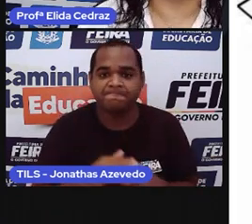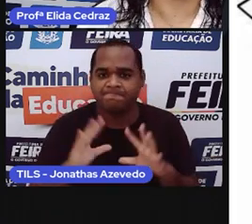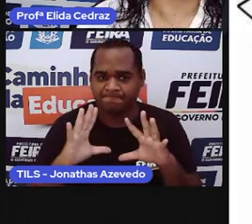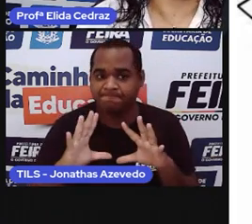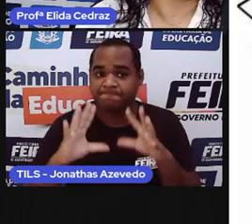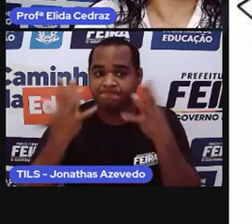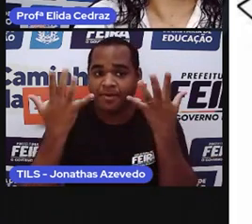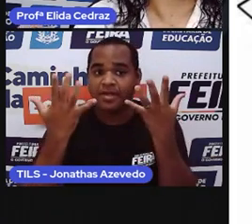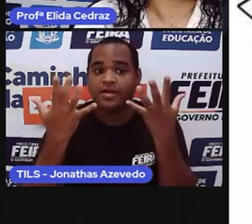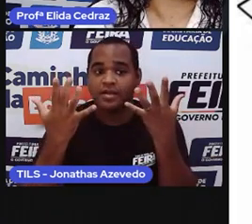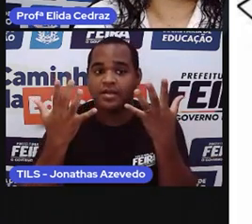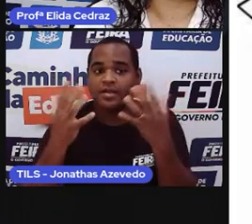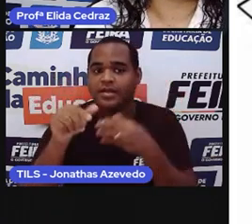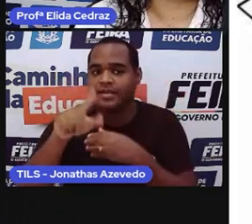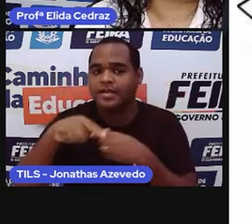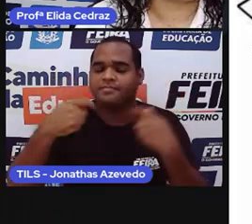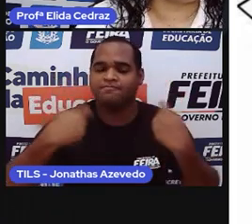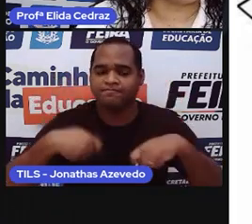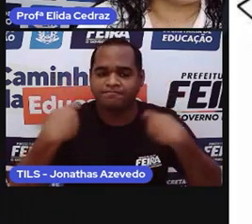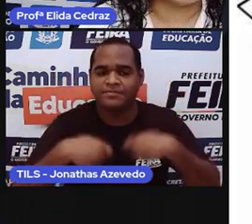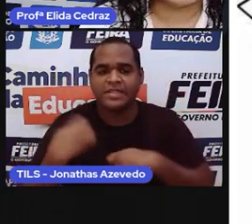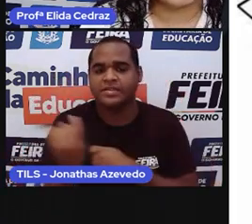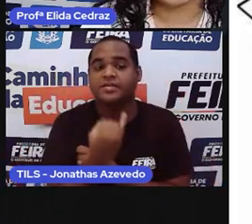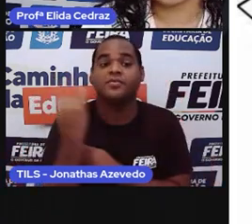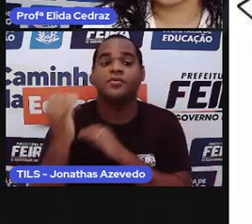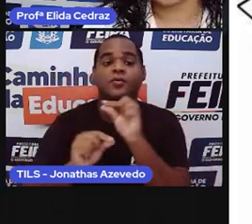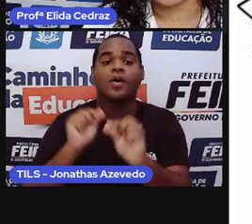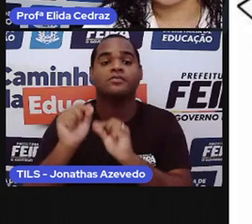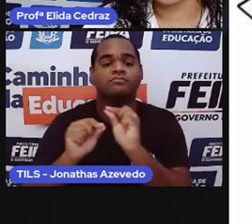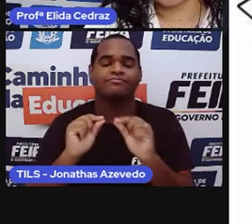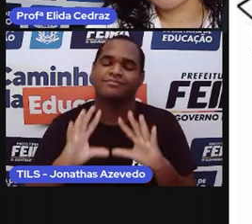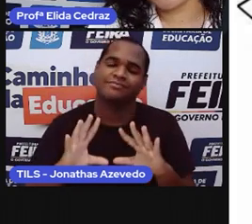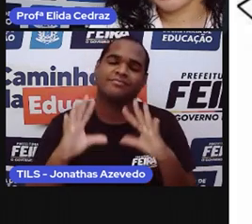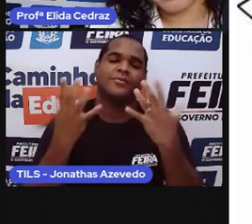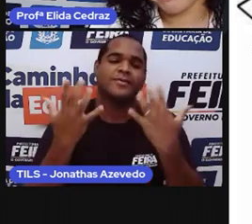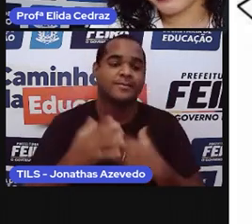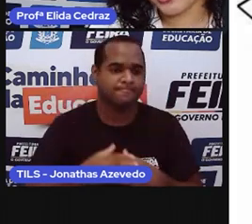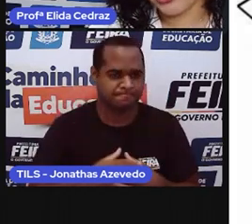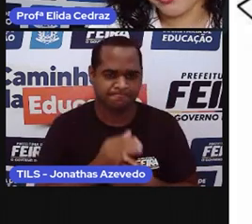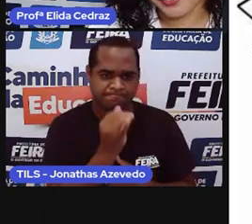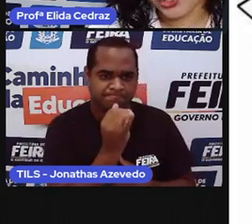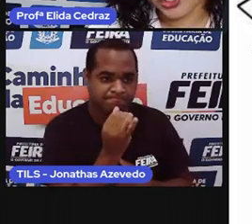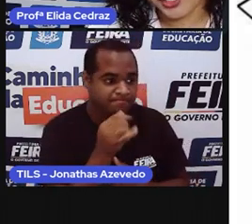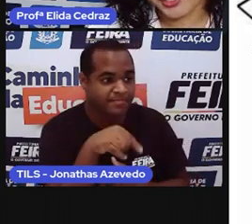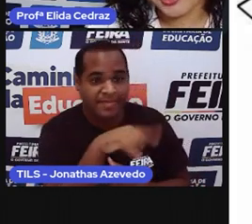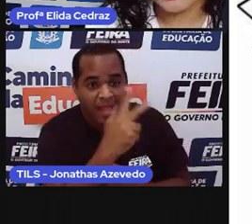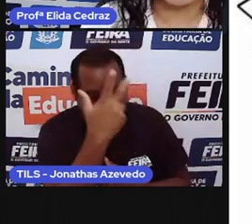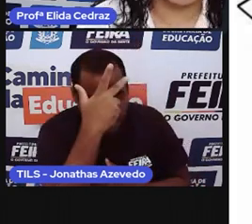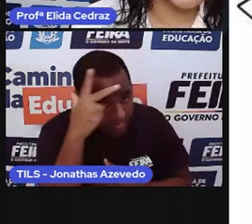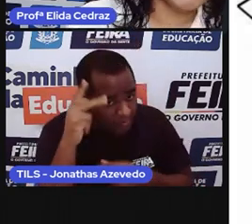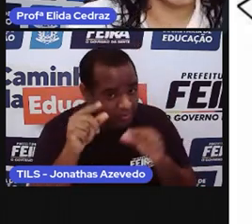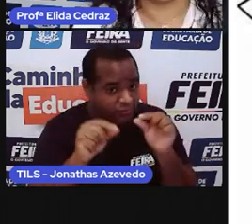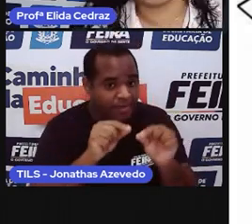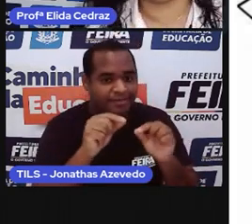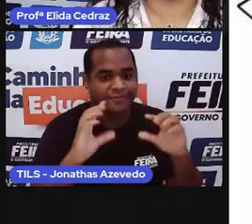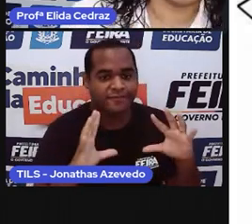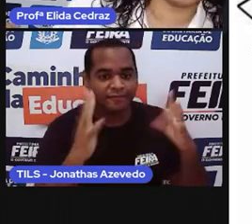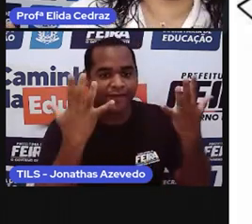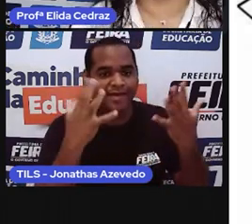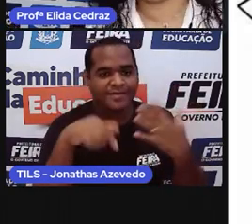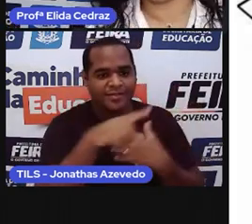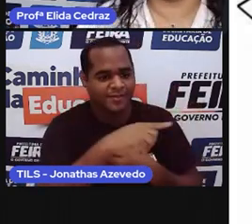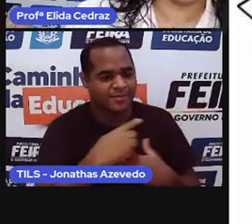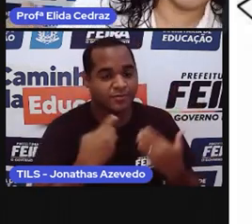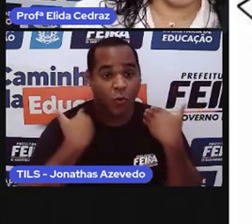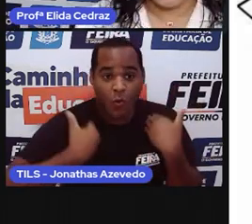Festa precisa de música. A gente vai para a festa para se divertir. Então a gente precisa balançar